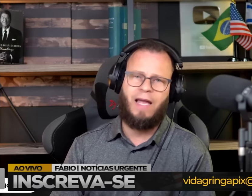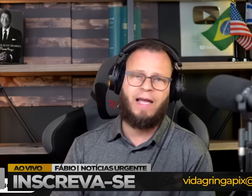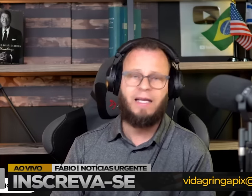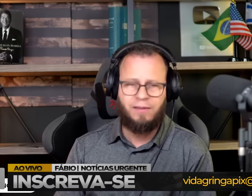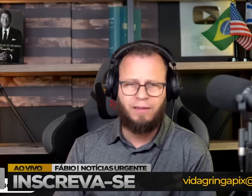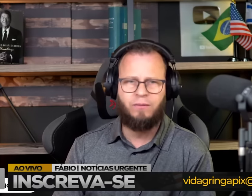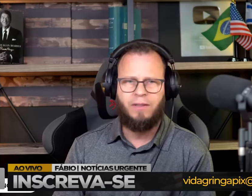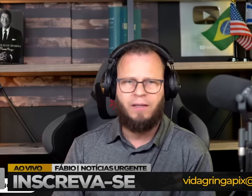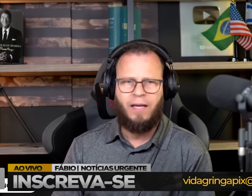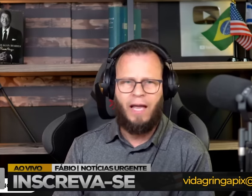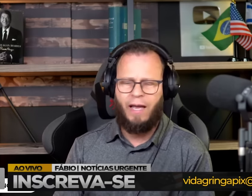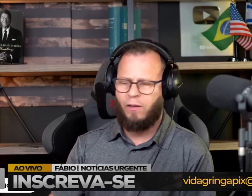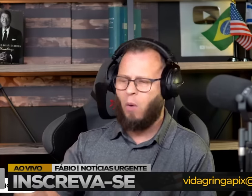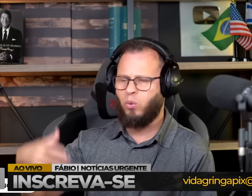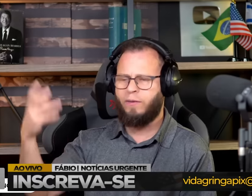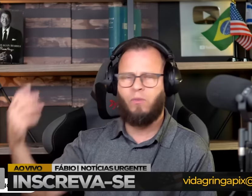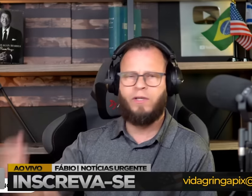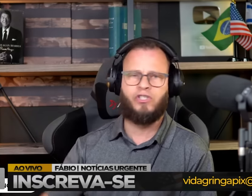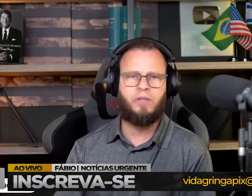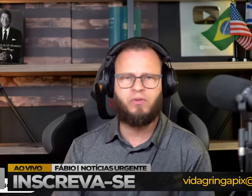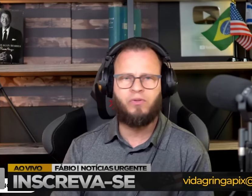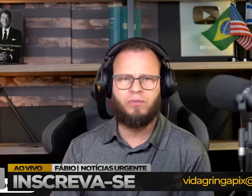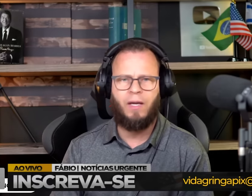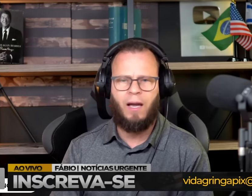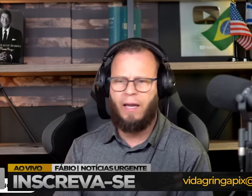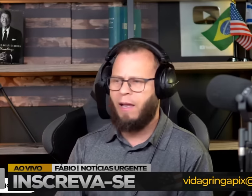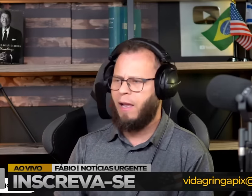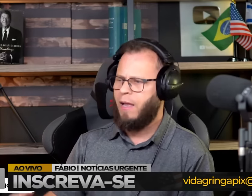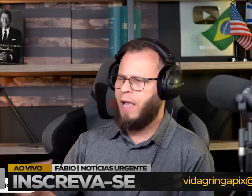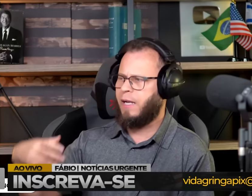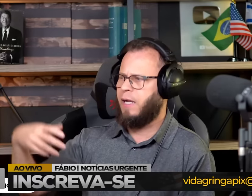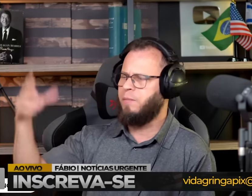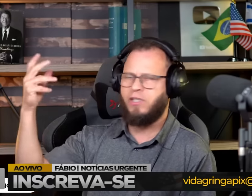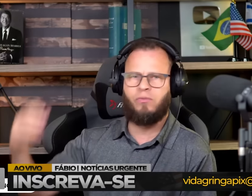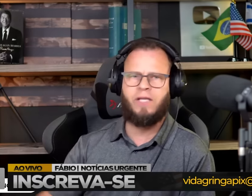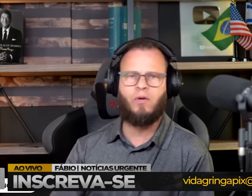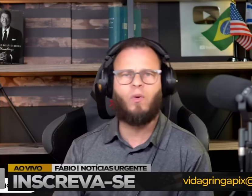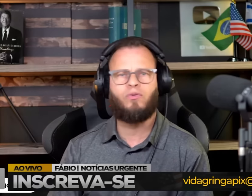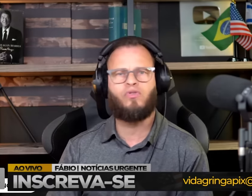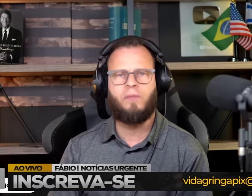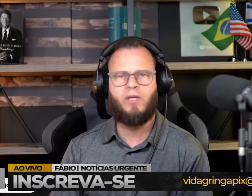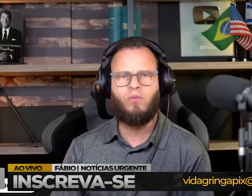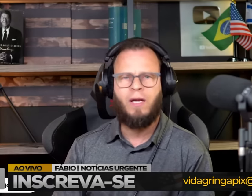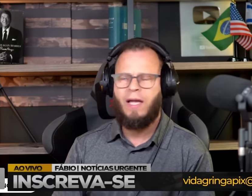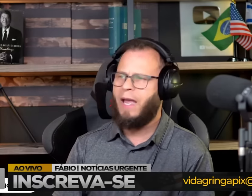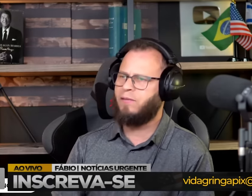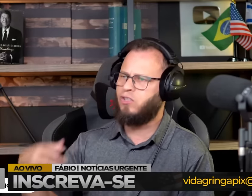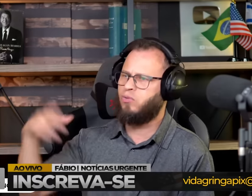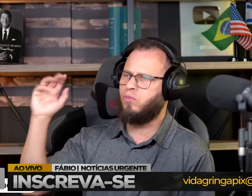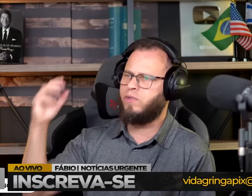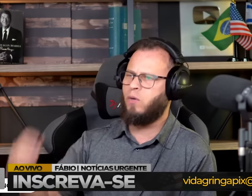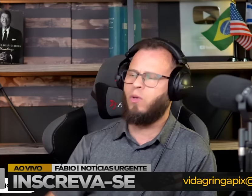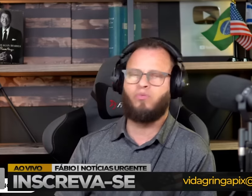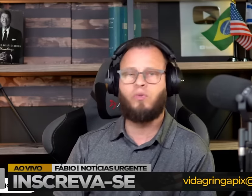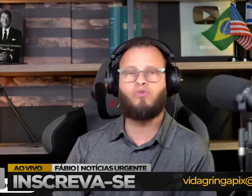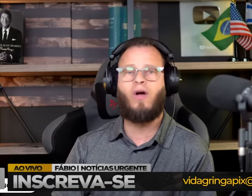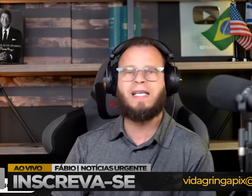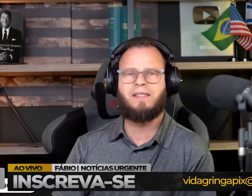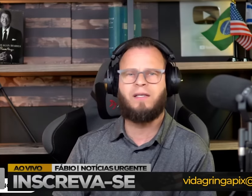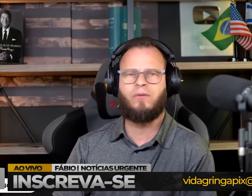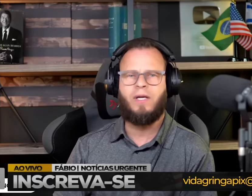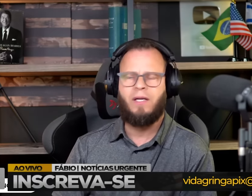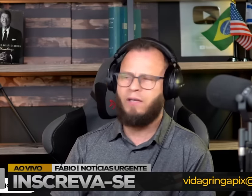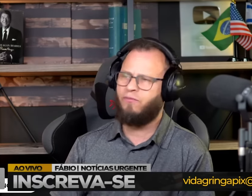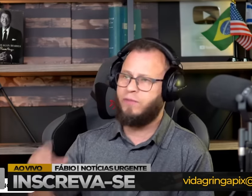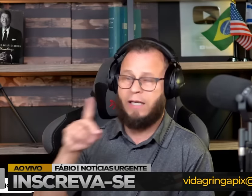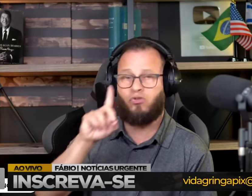está gastando. É algodão egípcio, né? É camas de não sei quantos mil, é isso de não sei quantos mil, só